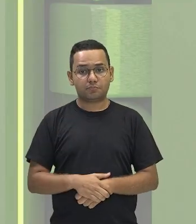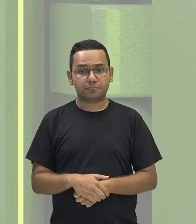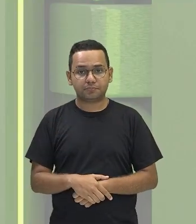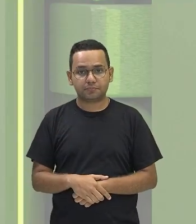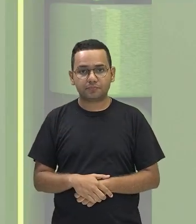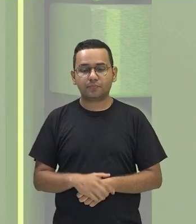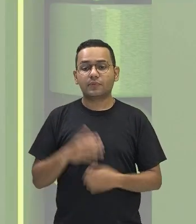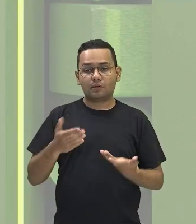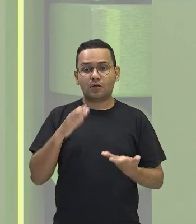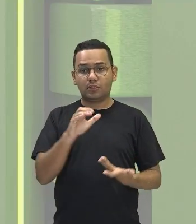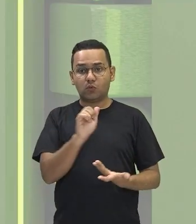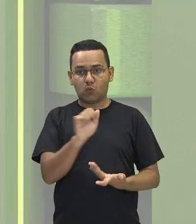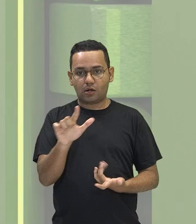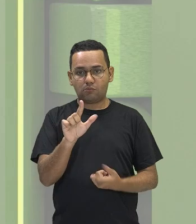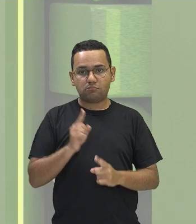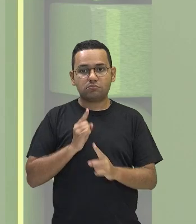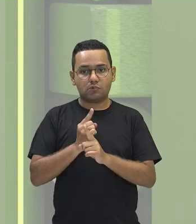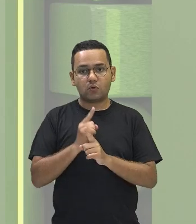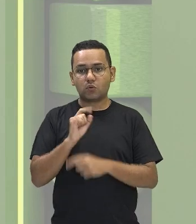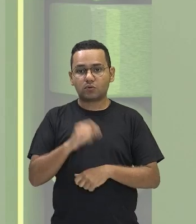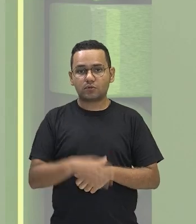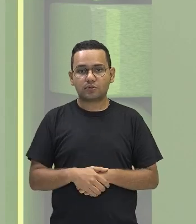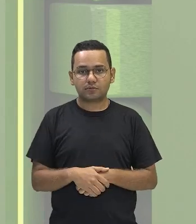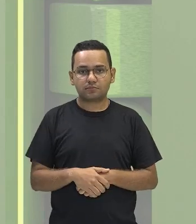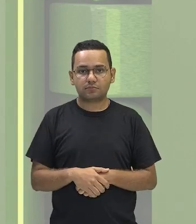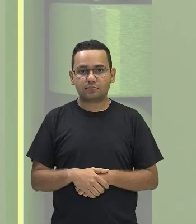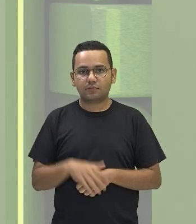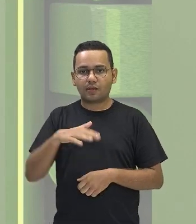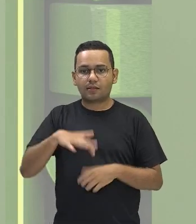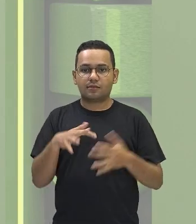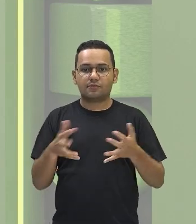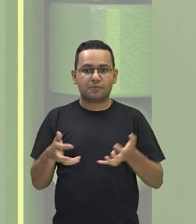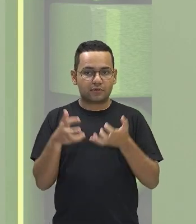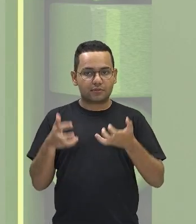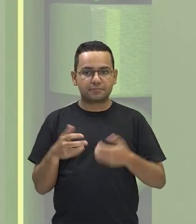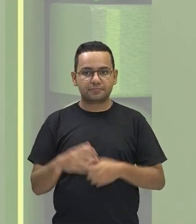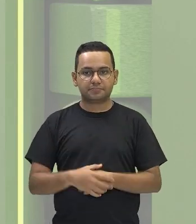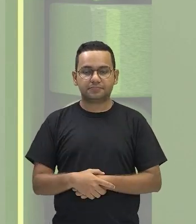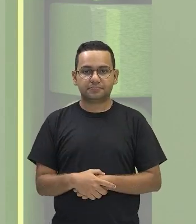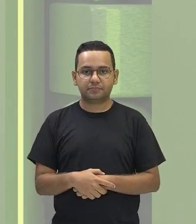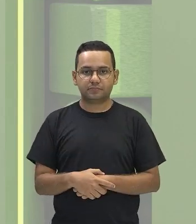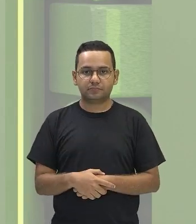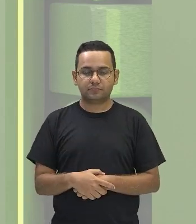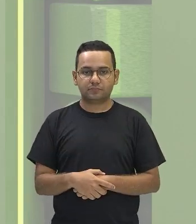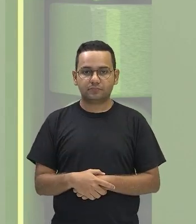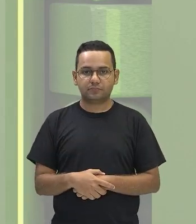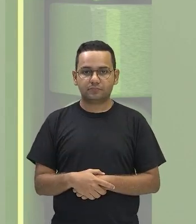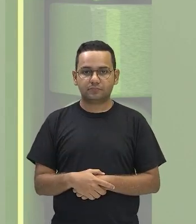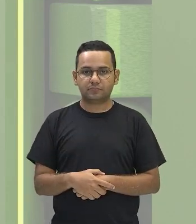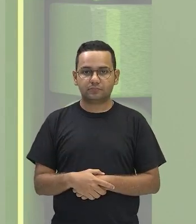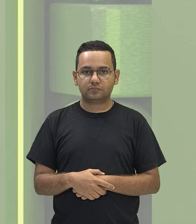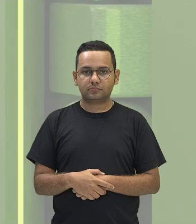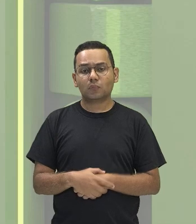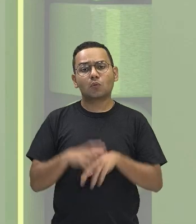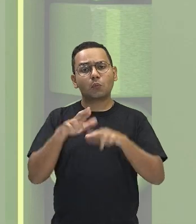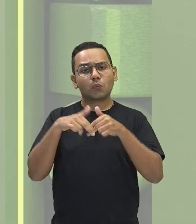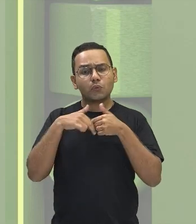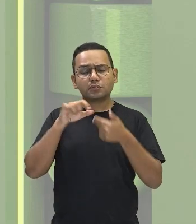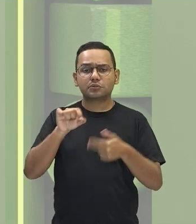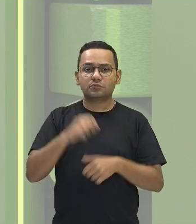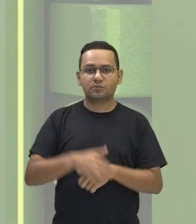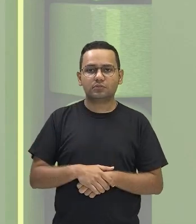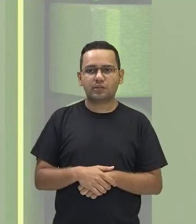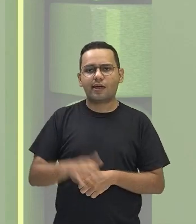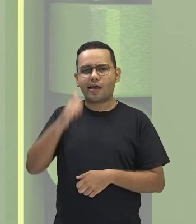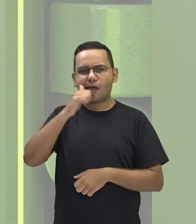Os carboidratos são de origem vegetal. Então, por isso que sempre a mãe, né, a higiene